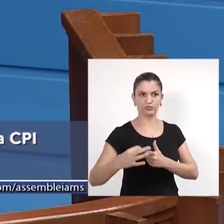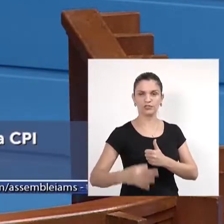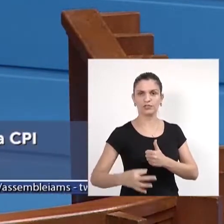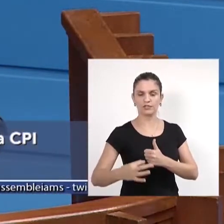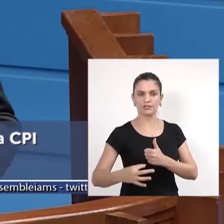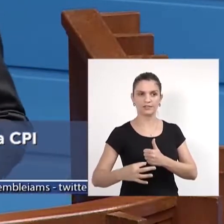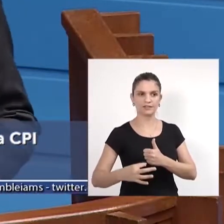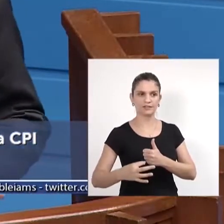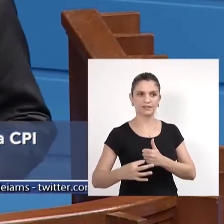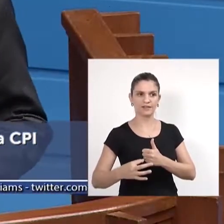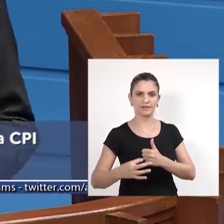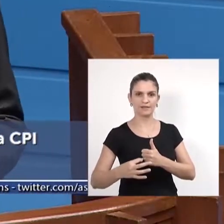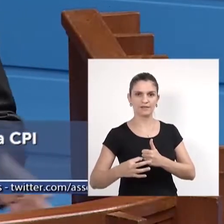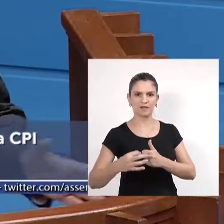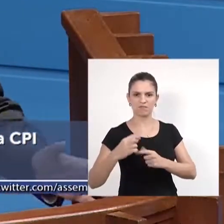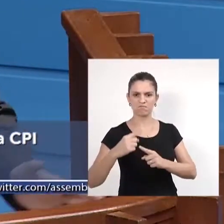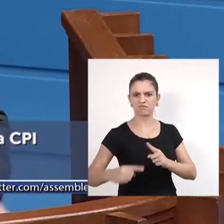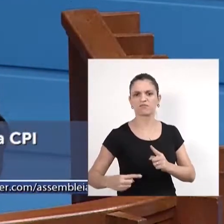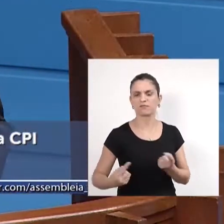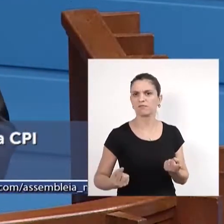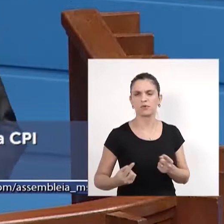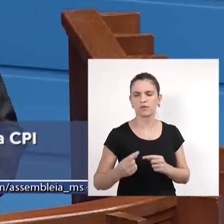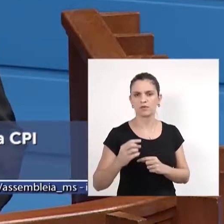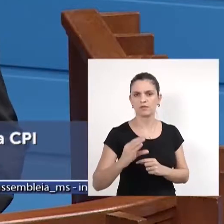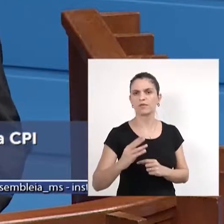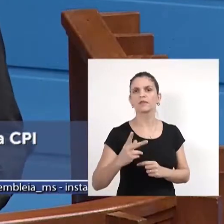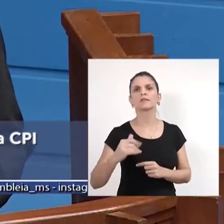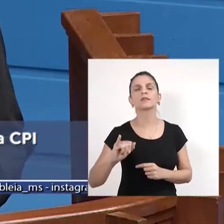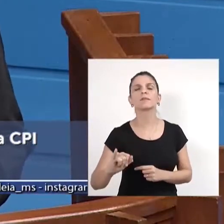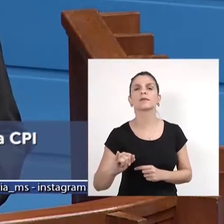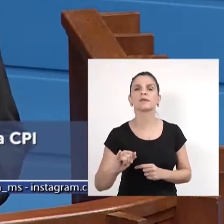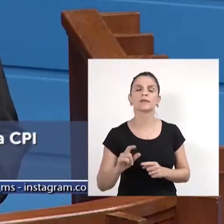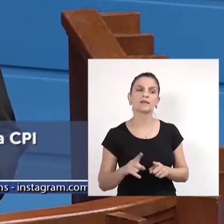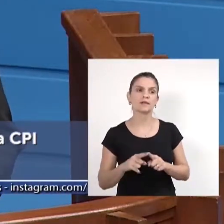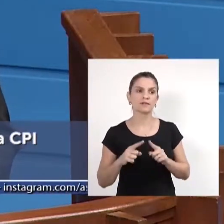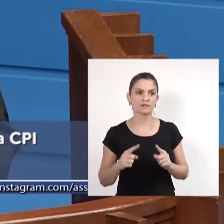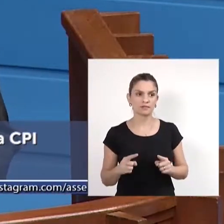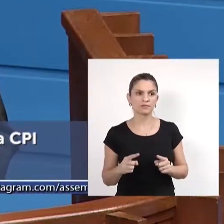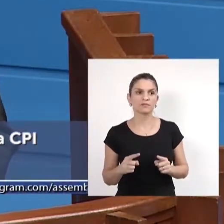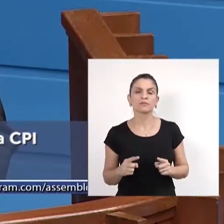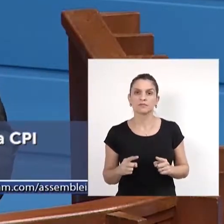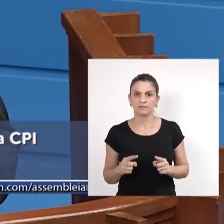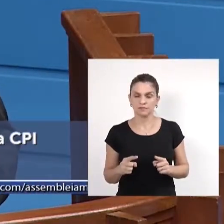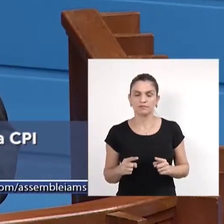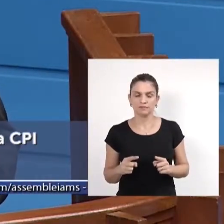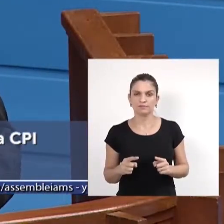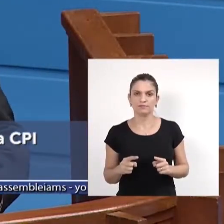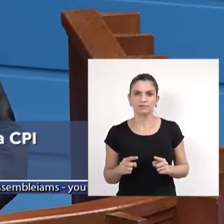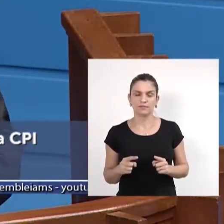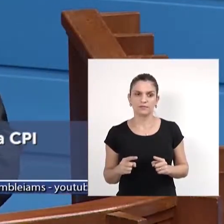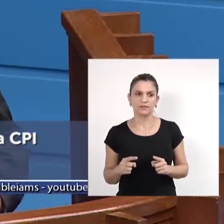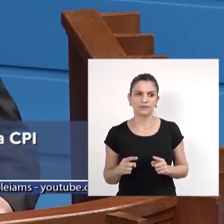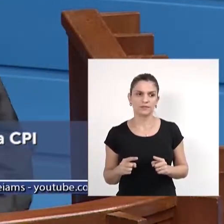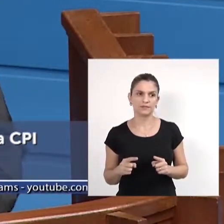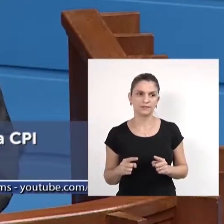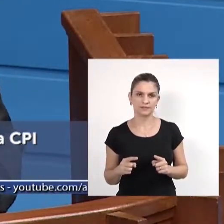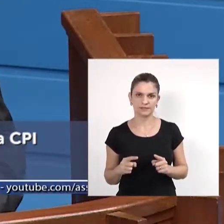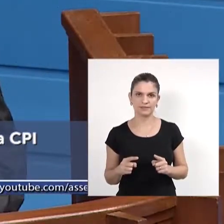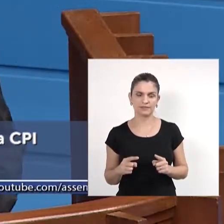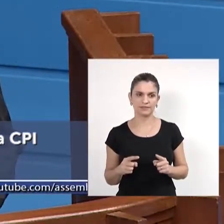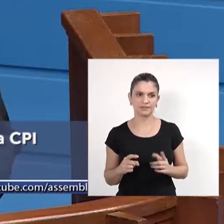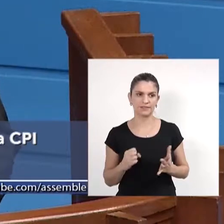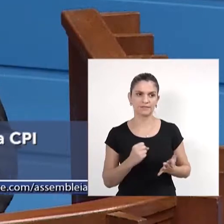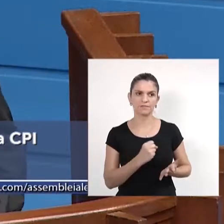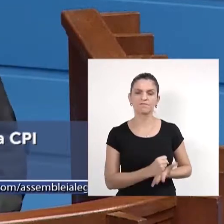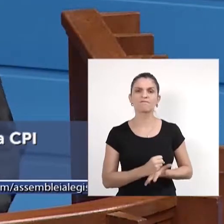é autônoma, ela pode fazer isso, mas nós estamos, pelo menos, com suporte